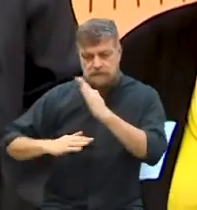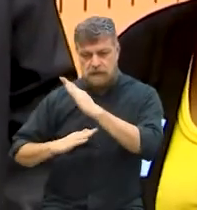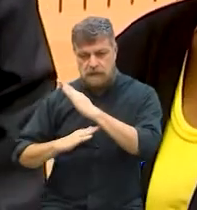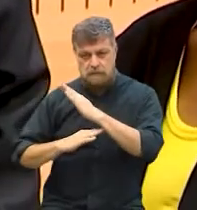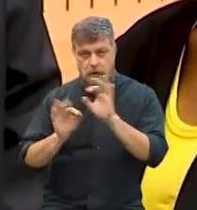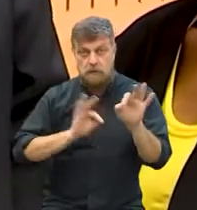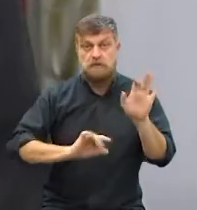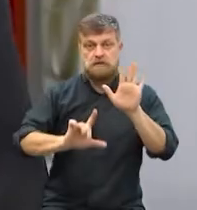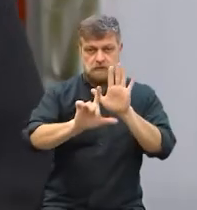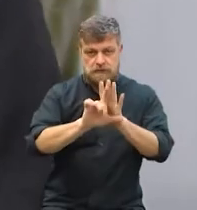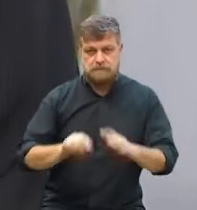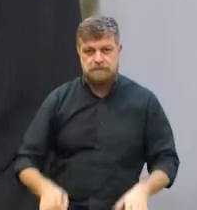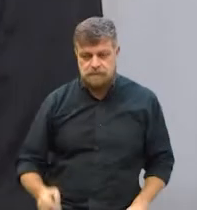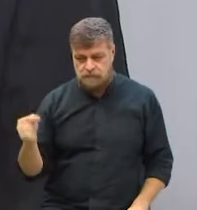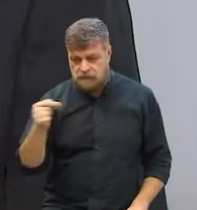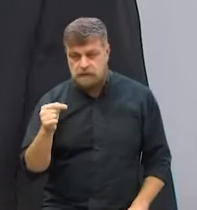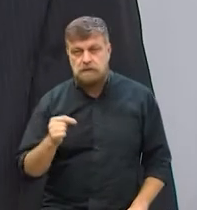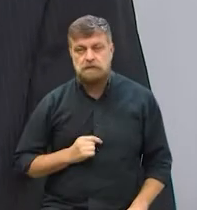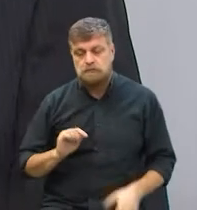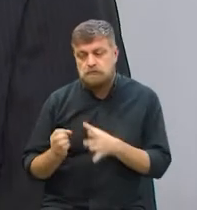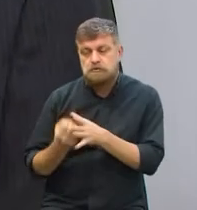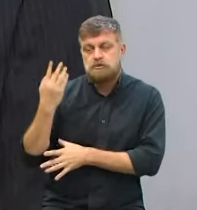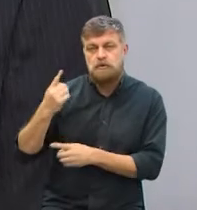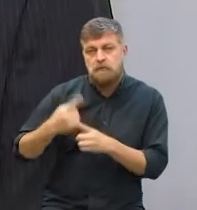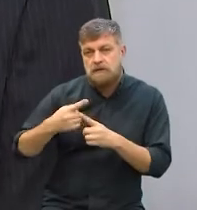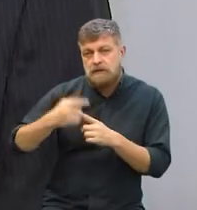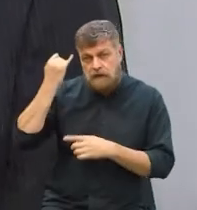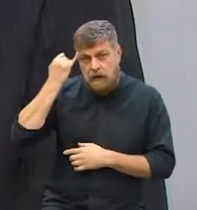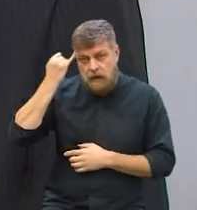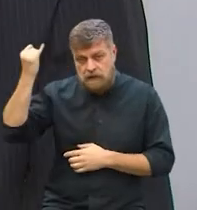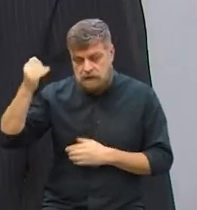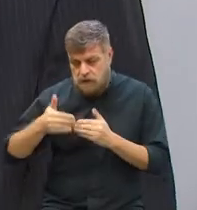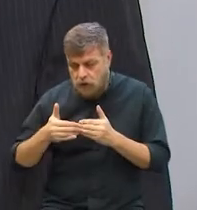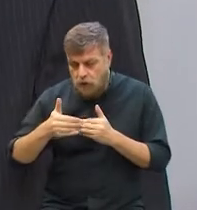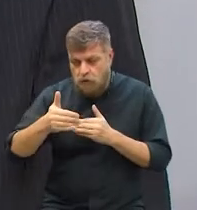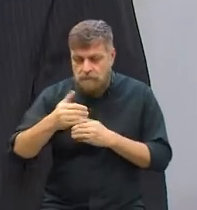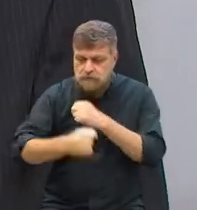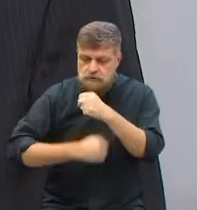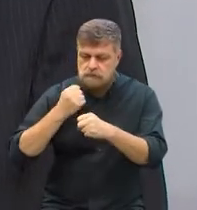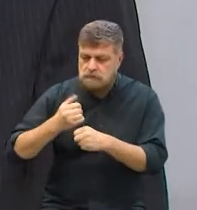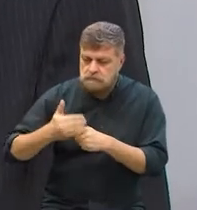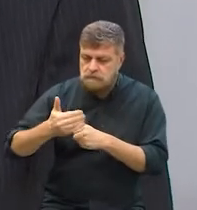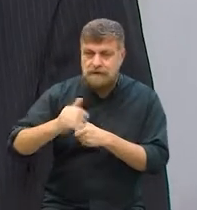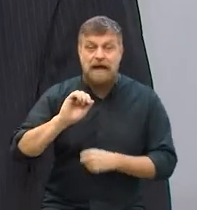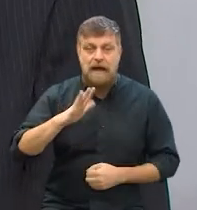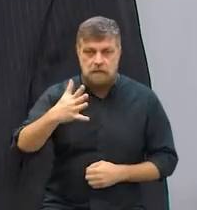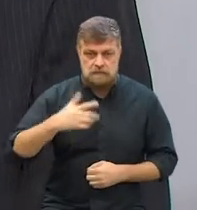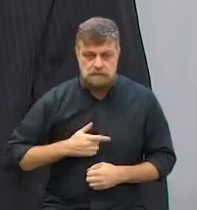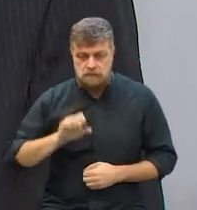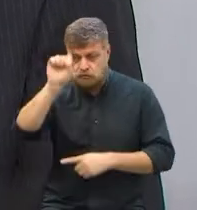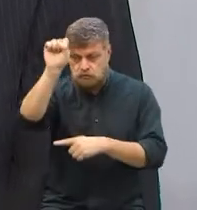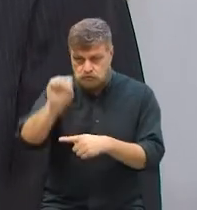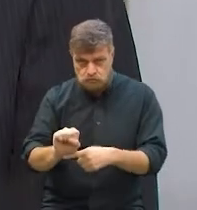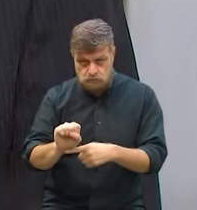este projeto de lei. Esse projeto ele nasceu, a ideia dele no início do ano, em função de um atentado que ocorreu no